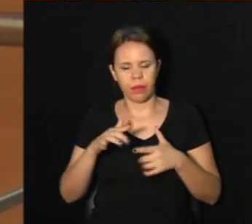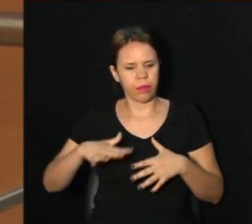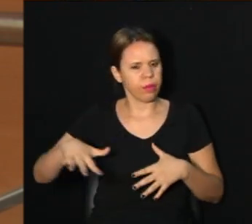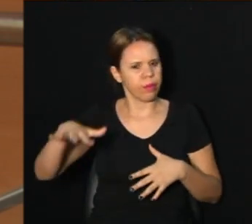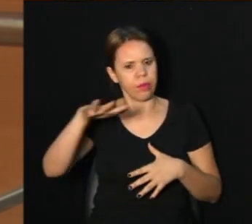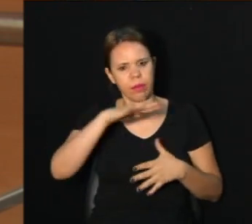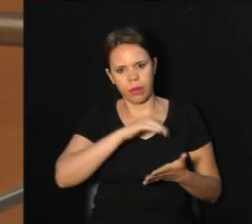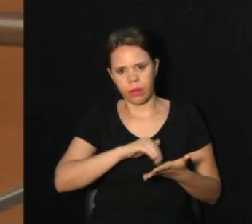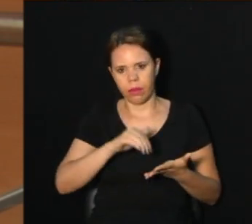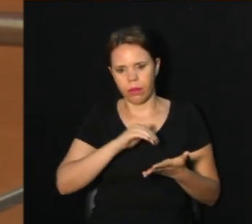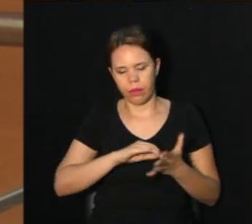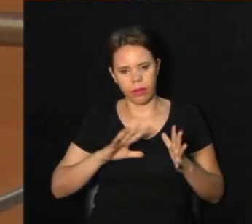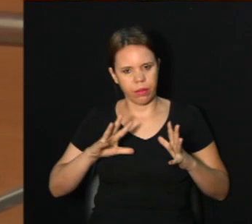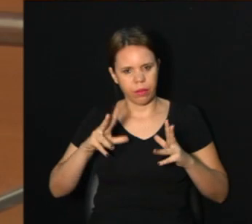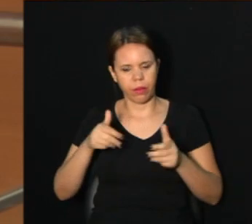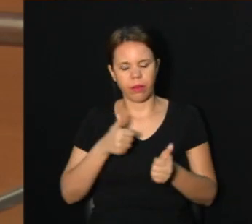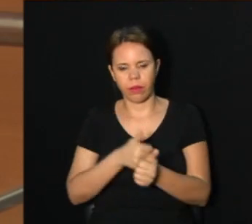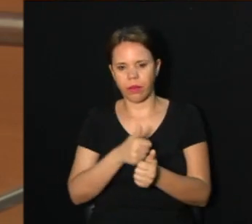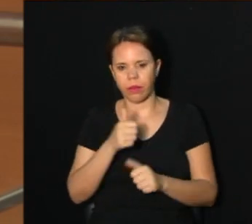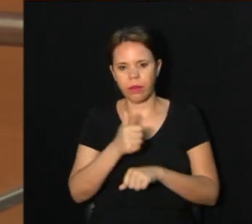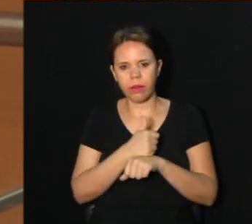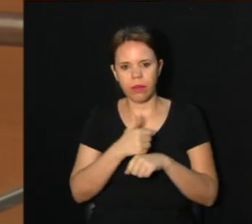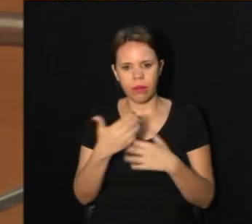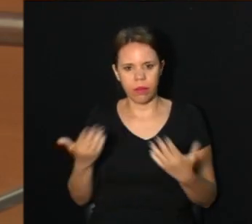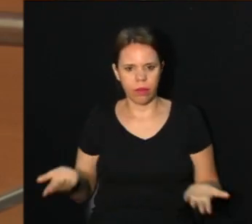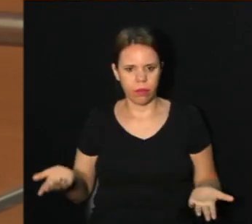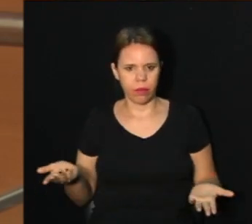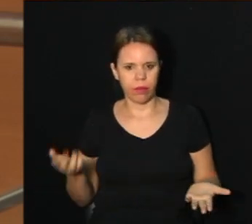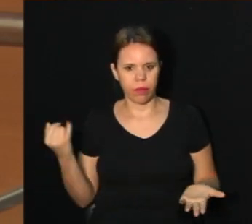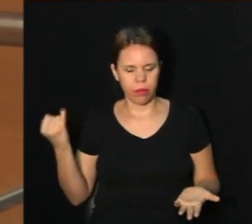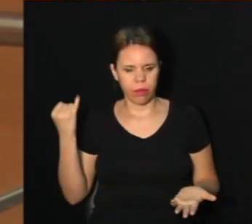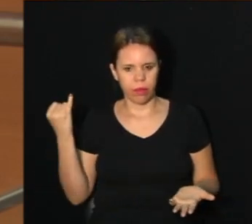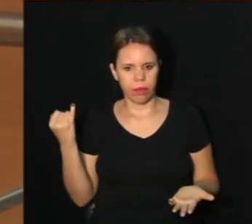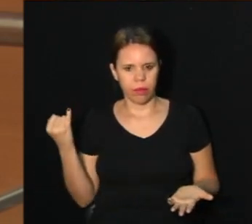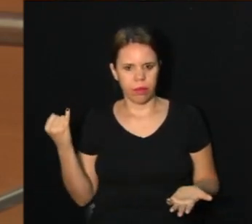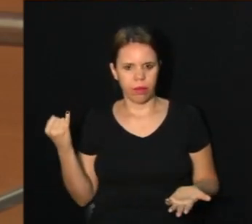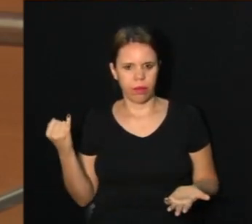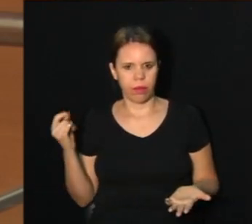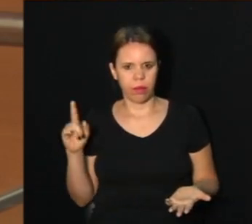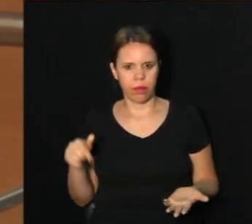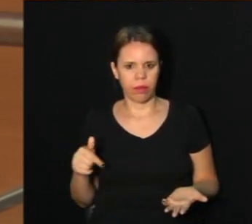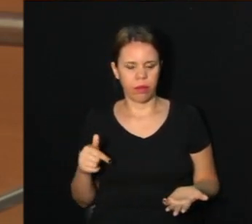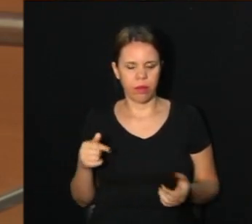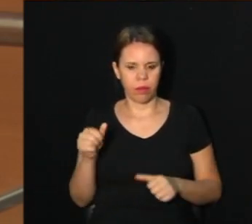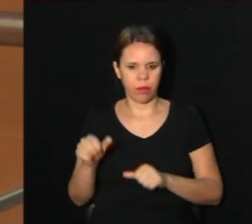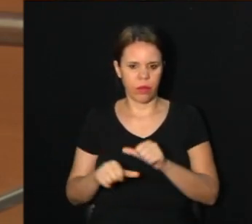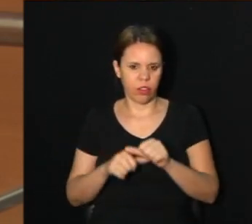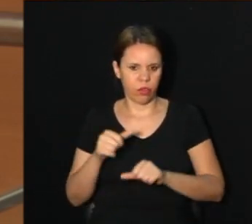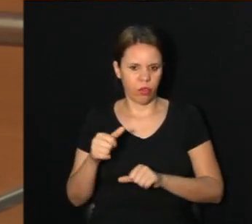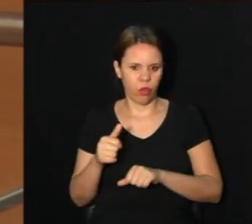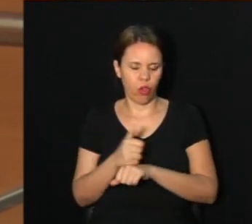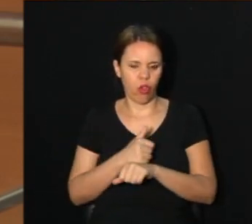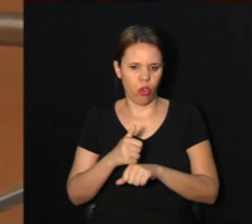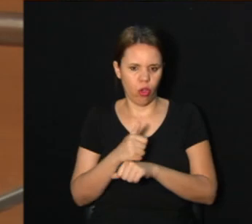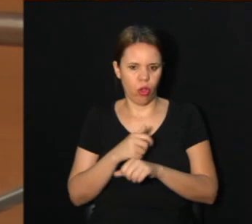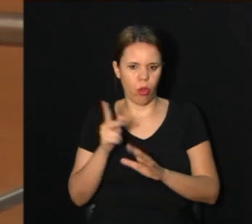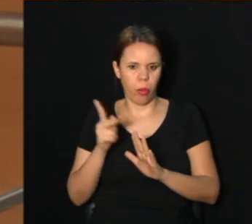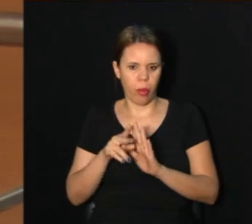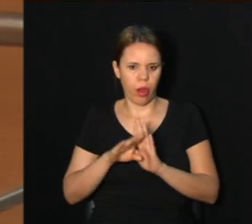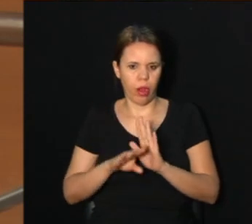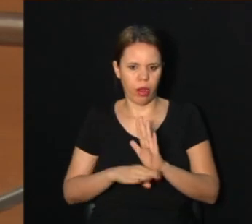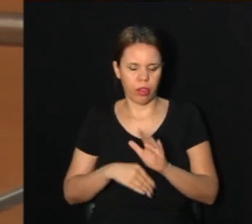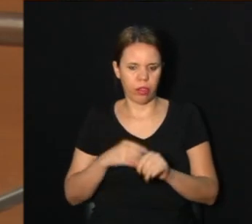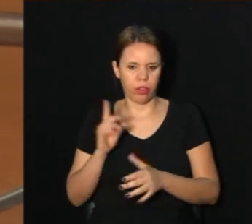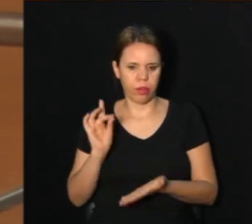secretarias, em todos os segmentos. Então é importante, porque isso vai alterar o plano de cargo